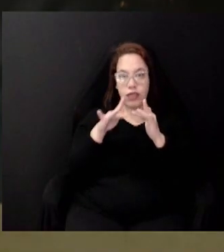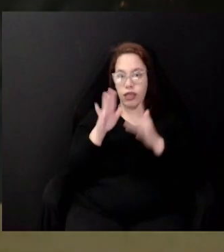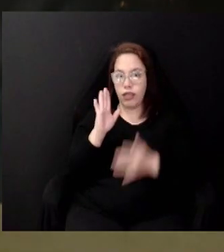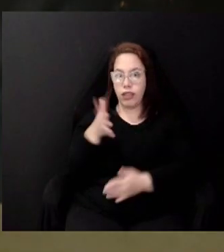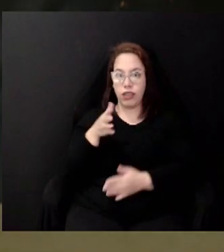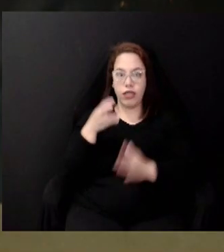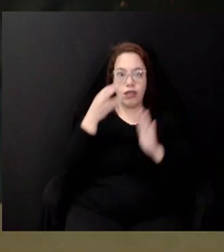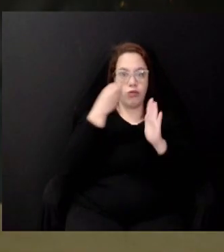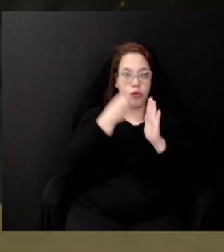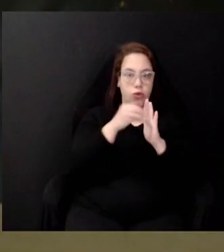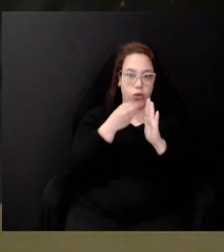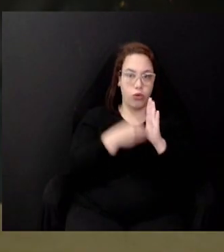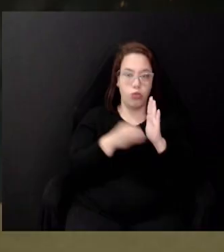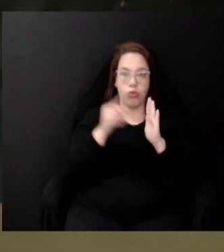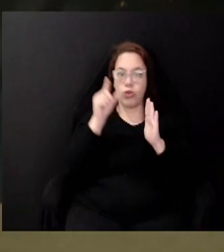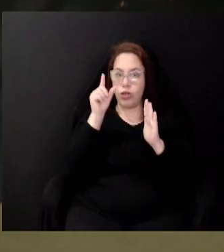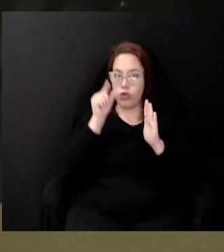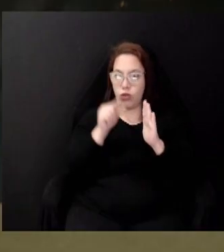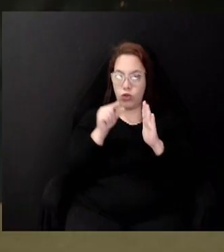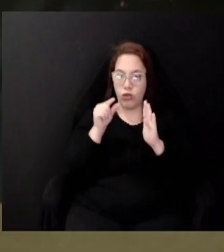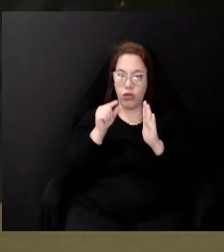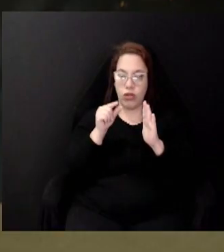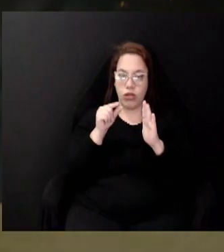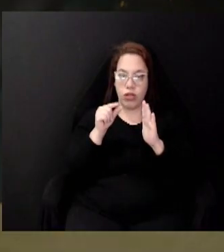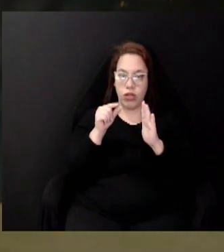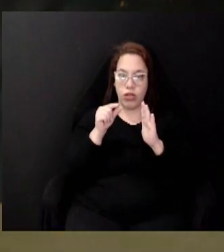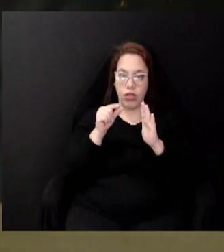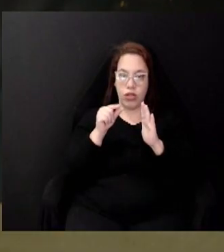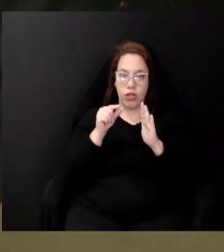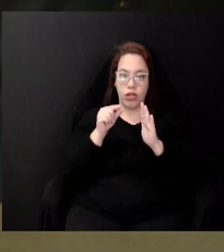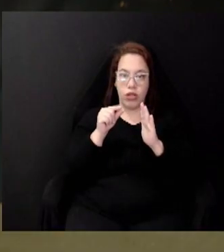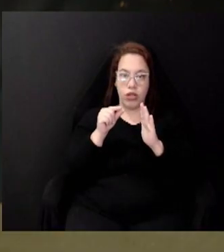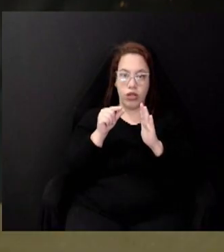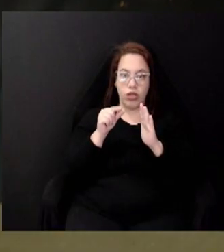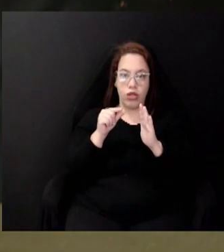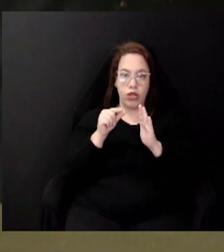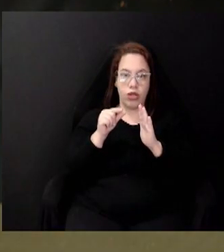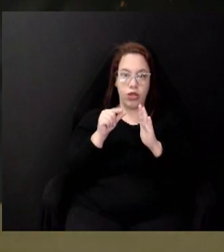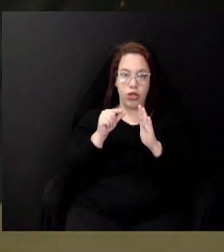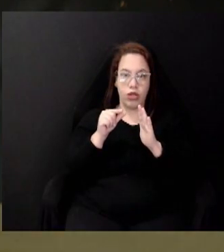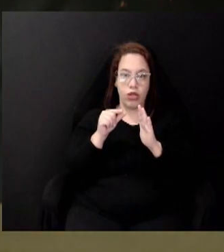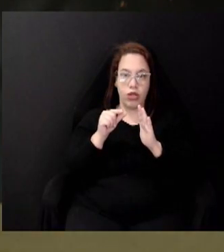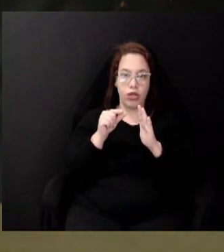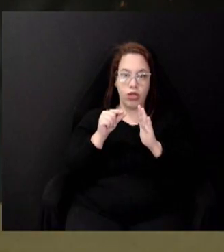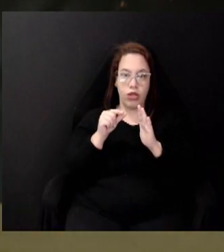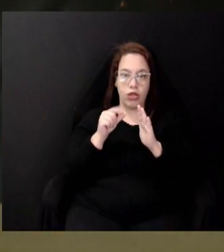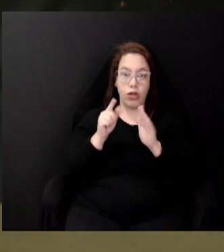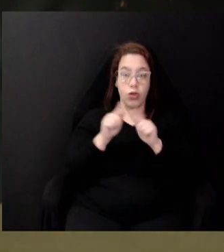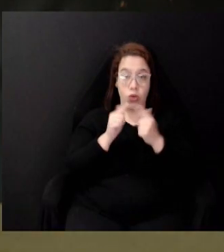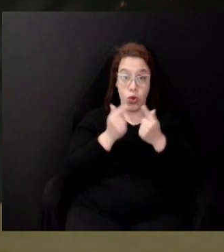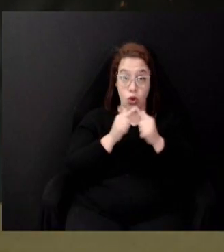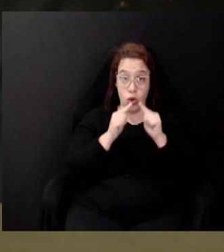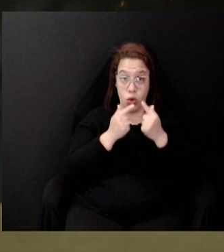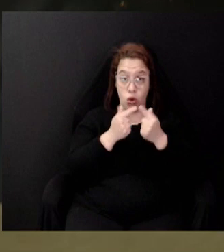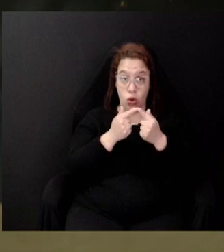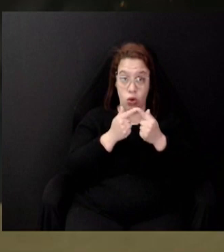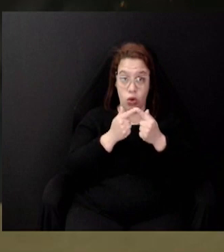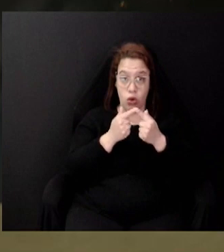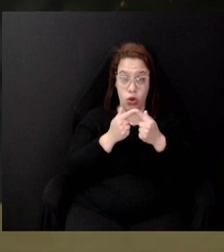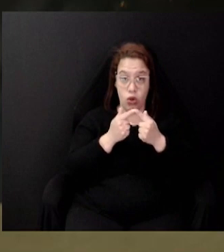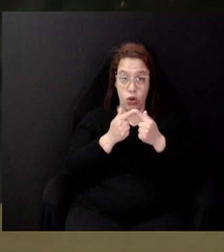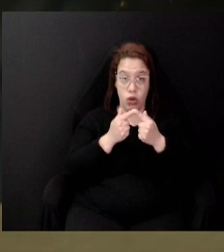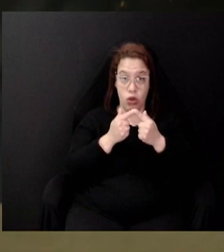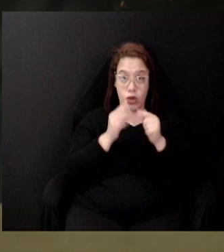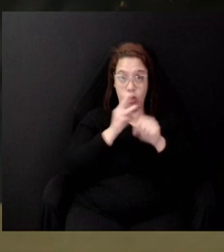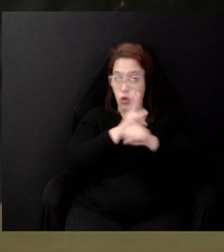já diminuí, desativei lá o negócio dos grupos, sabe? Grupos e WhatsApp,